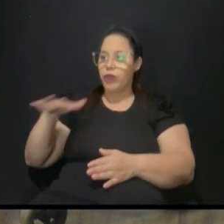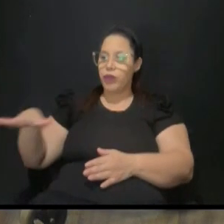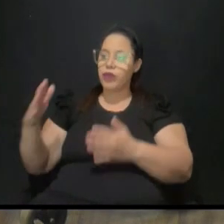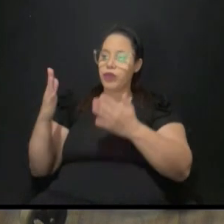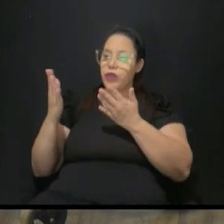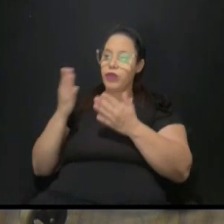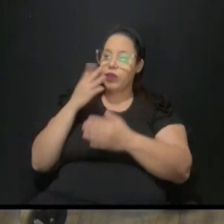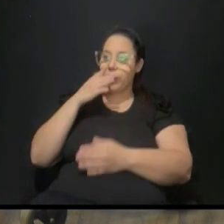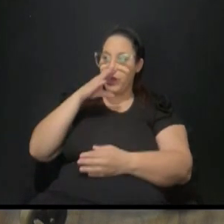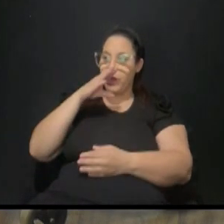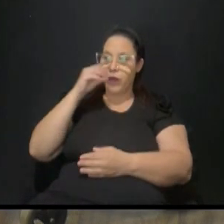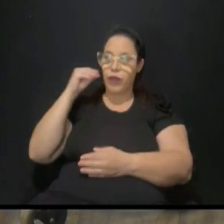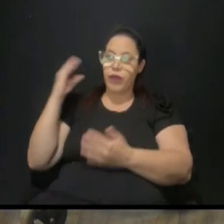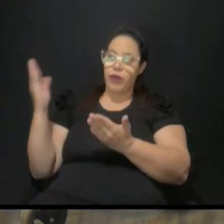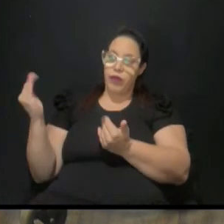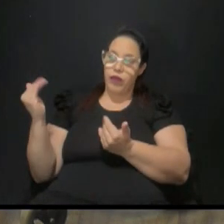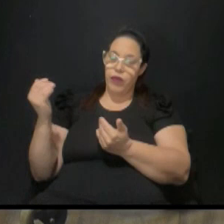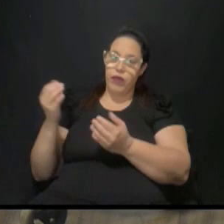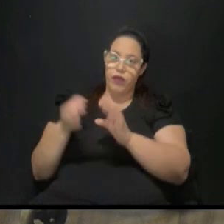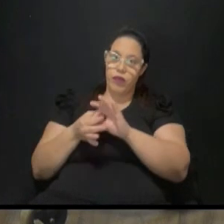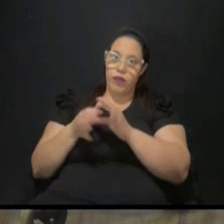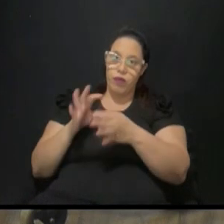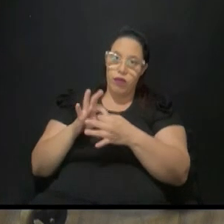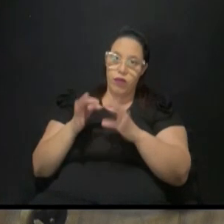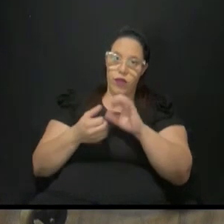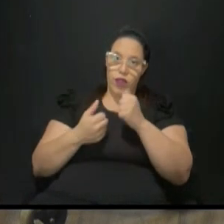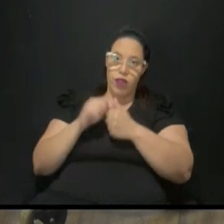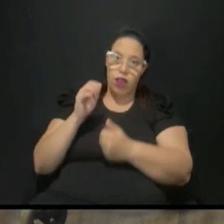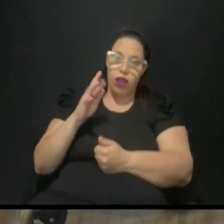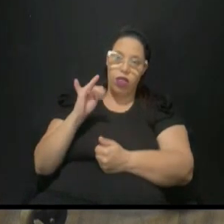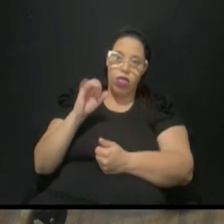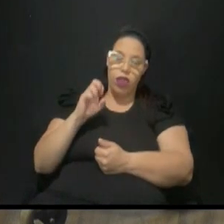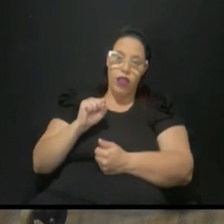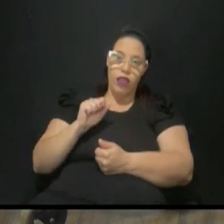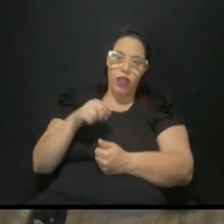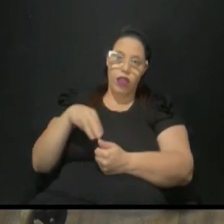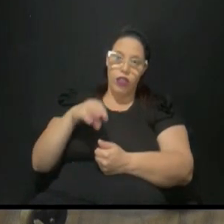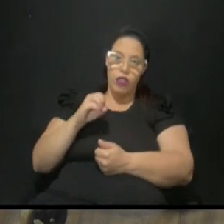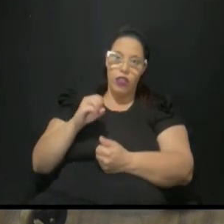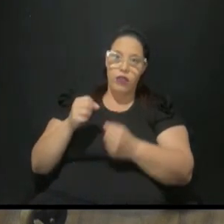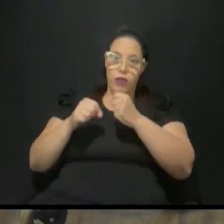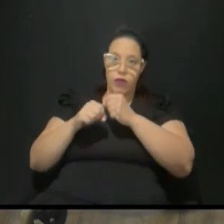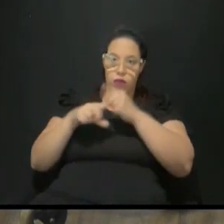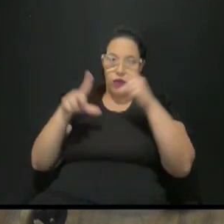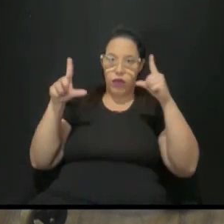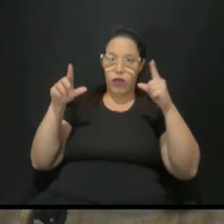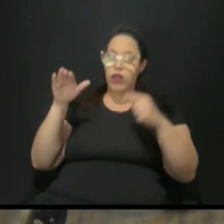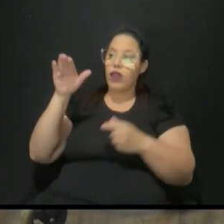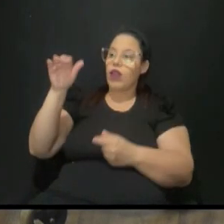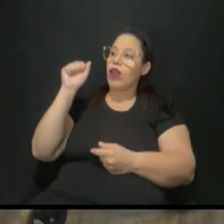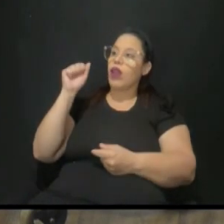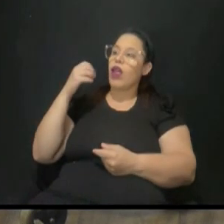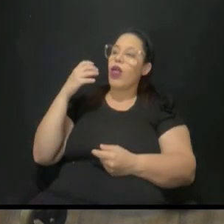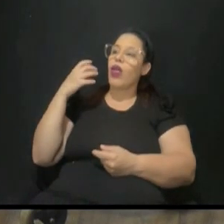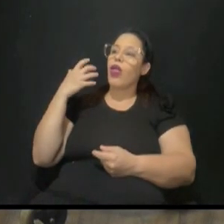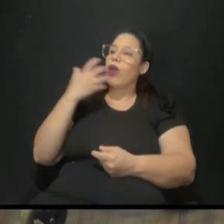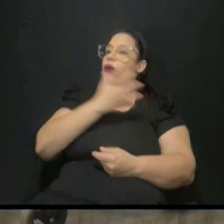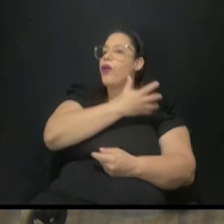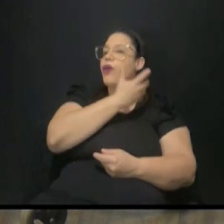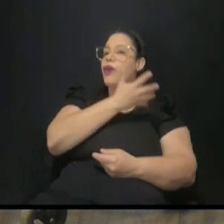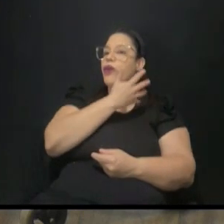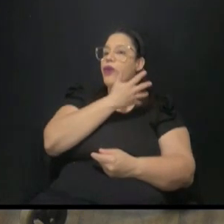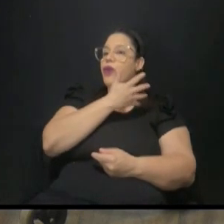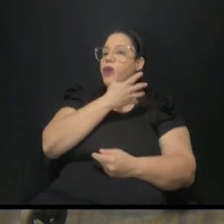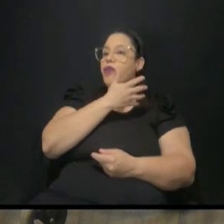O atletismo é a modalidade de destaque. E agora eu vou chamar a Luana Galiza, que é a repórter que foi conferir como